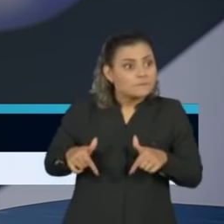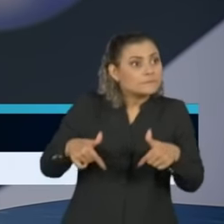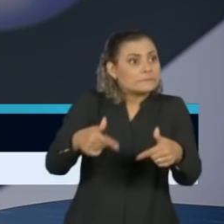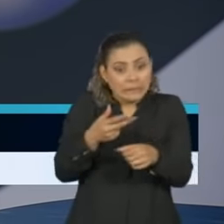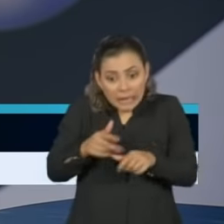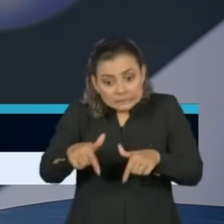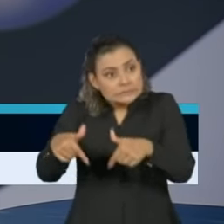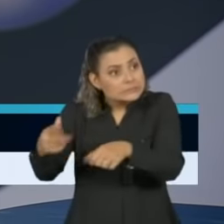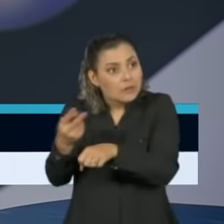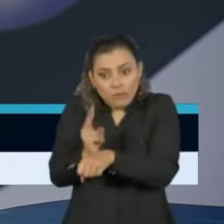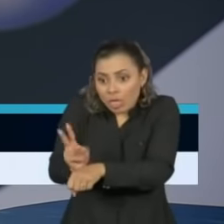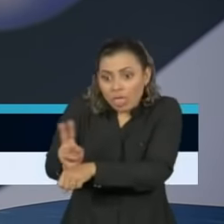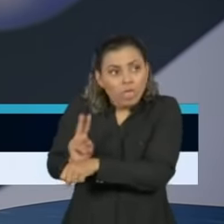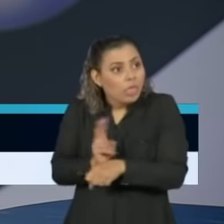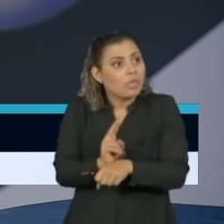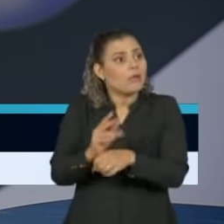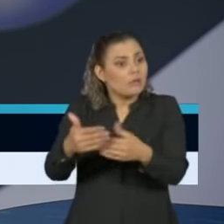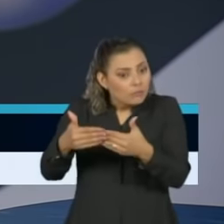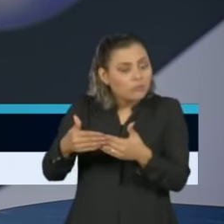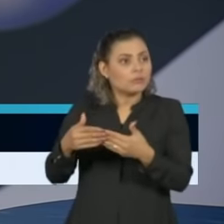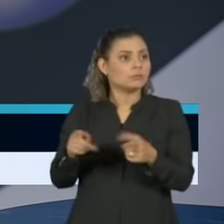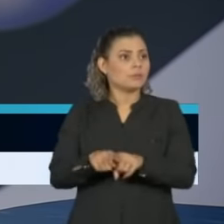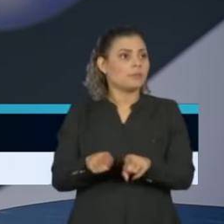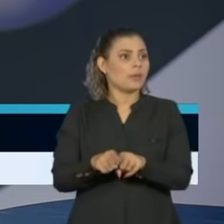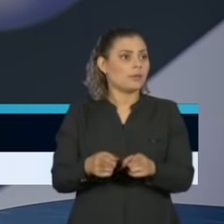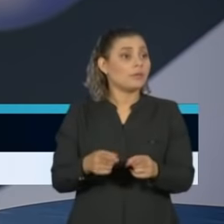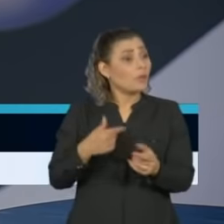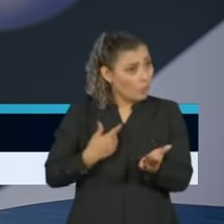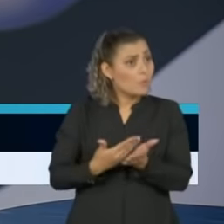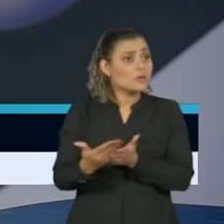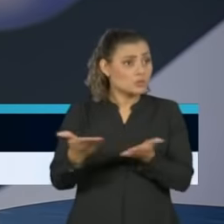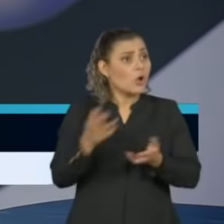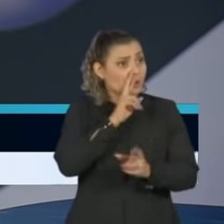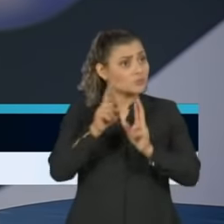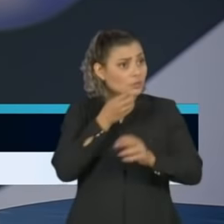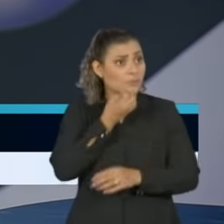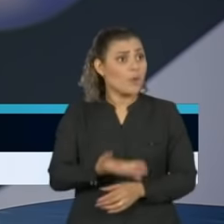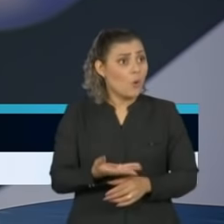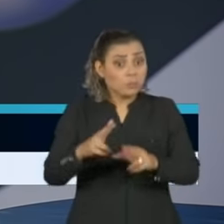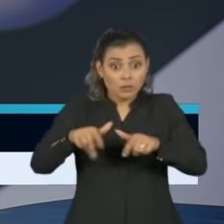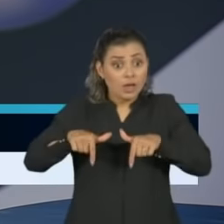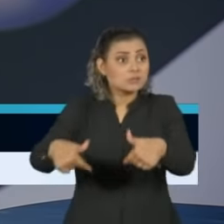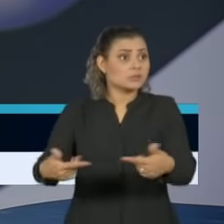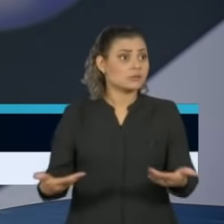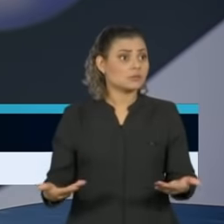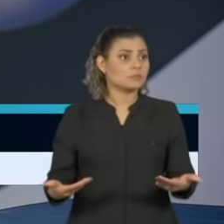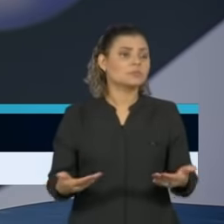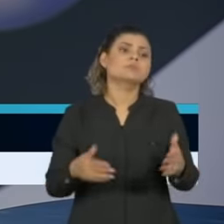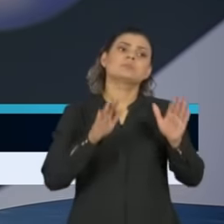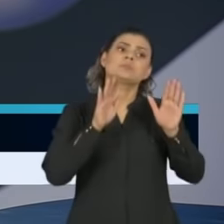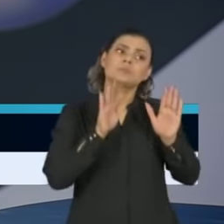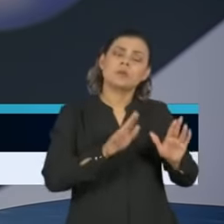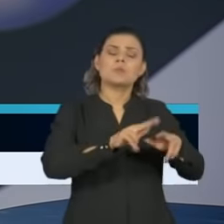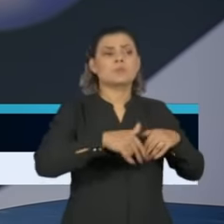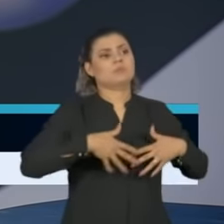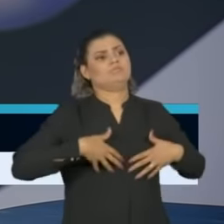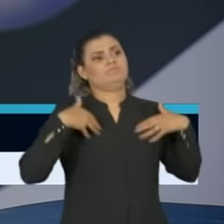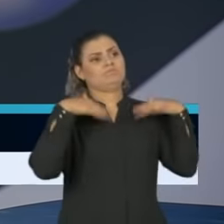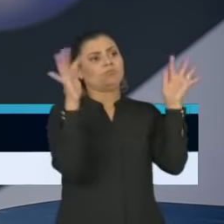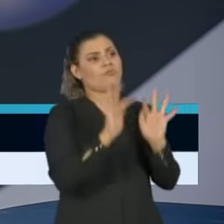mitigação por intervenção não farmacêutica, está tendo um bom resultado. Então, eu acho que eu estou muito contente de